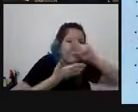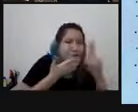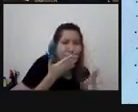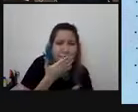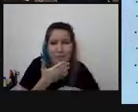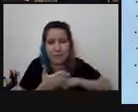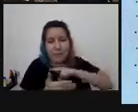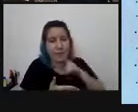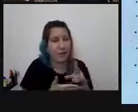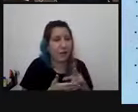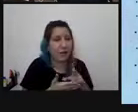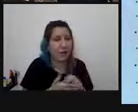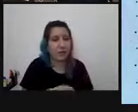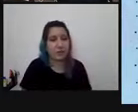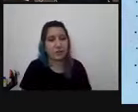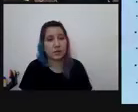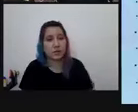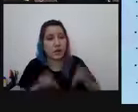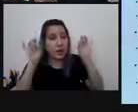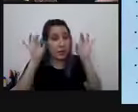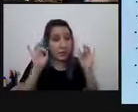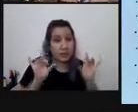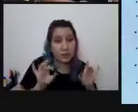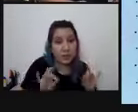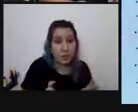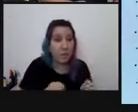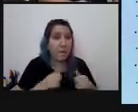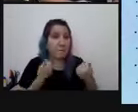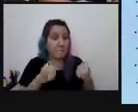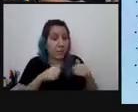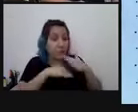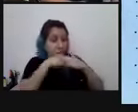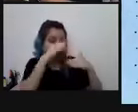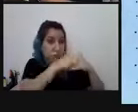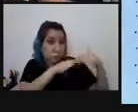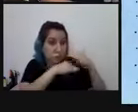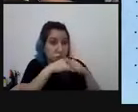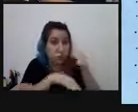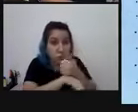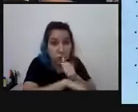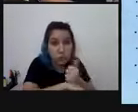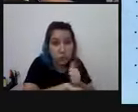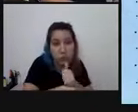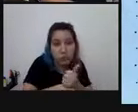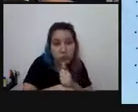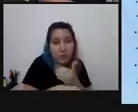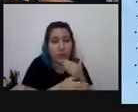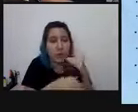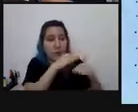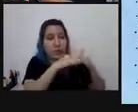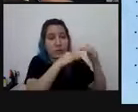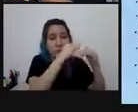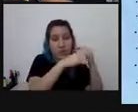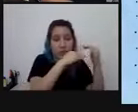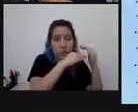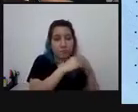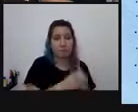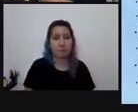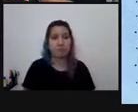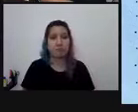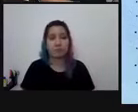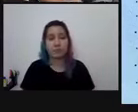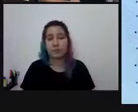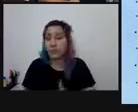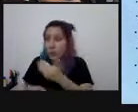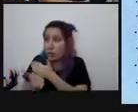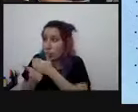uma joia. Nós precisamos trabalhar de forma profissional e lapidar tudo isso. E é isso que a gente espera. Muito bom.